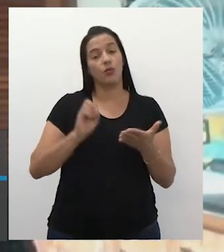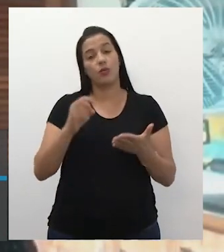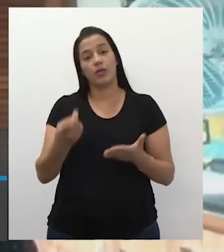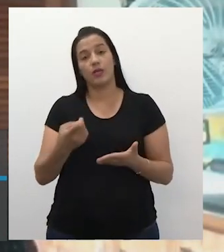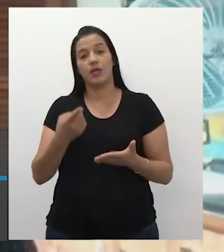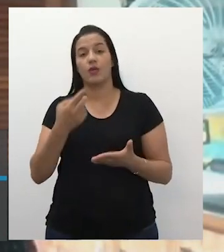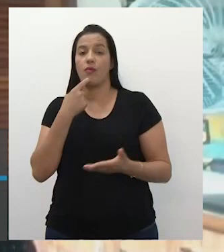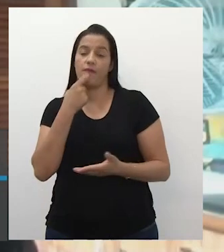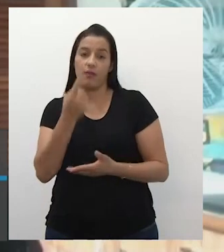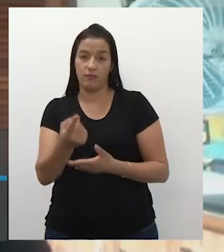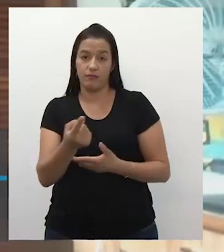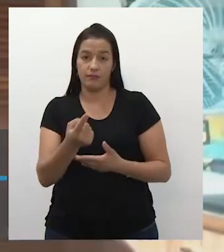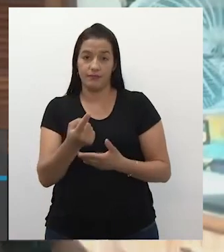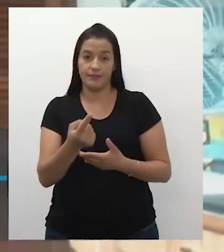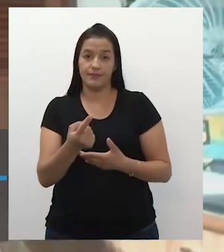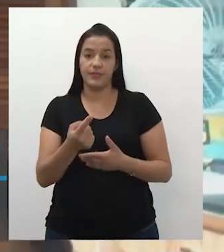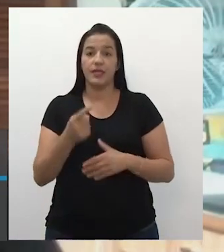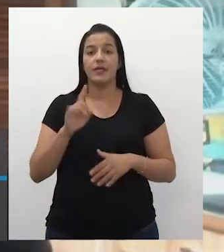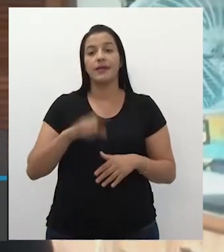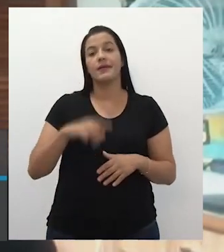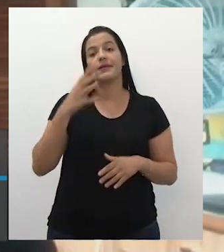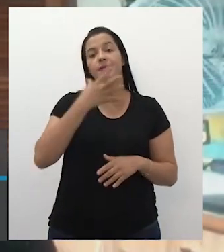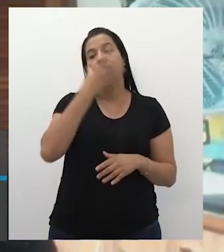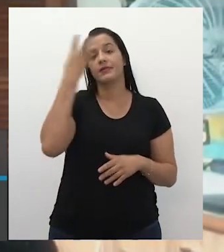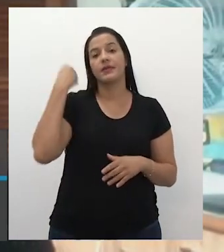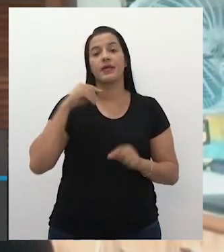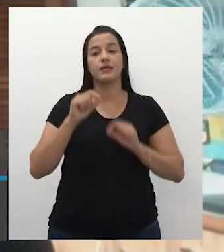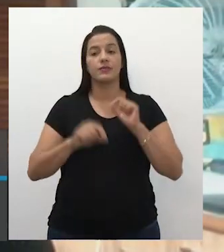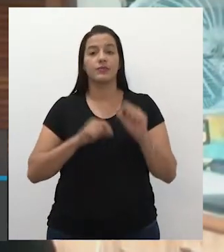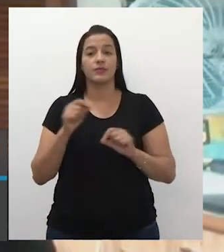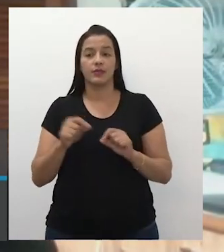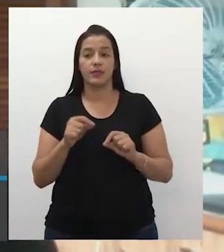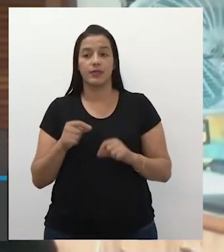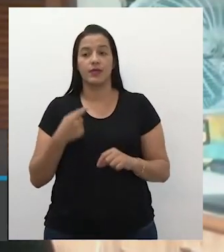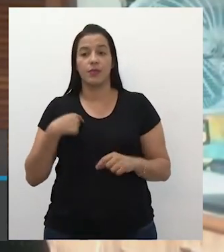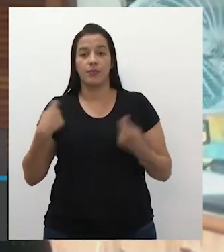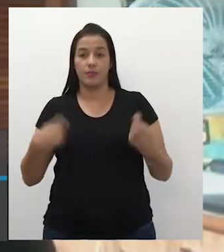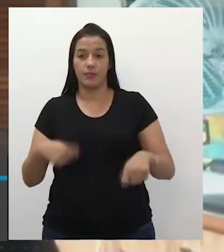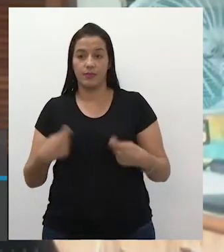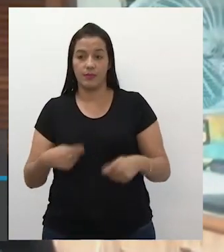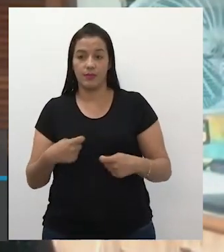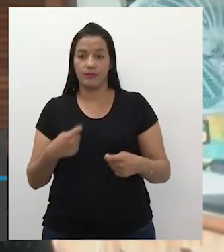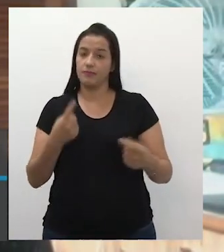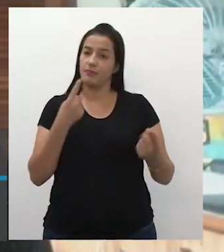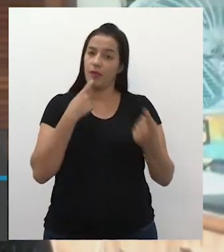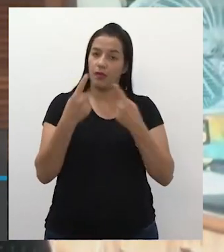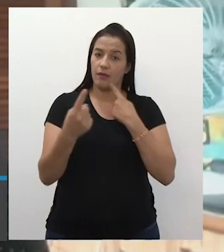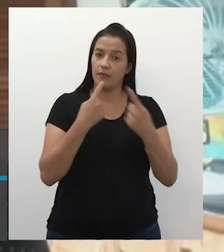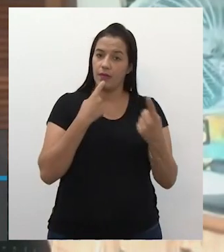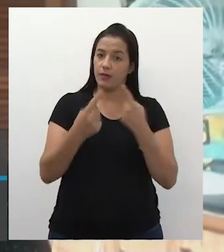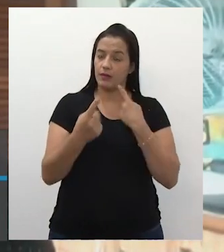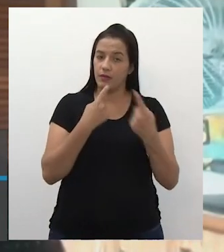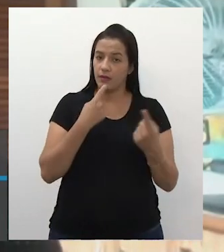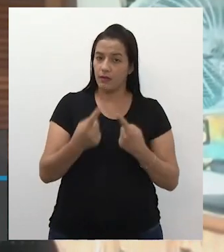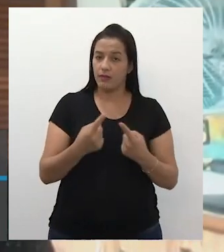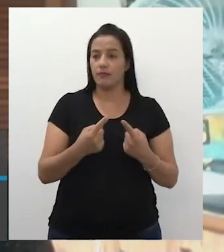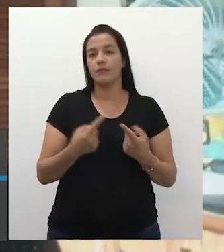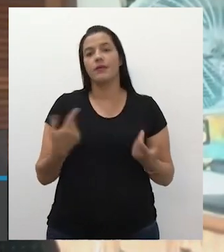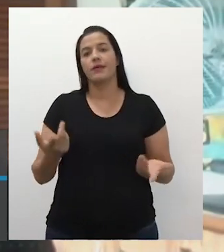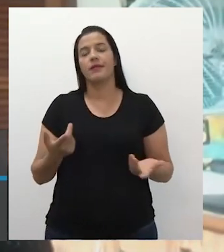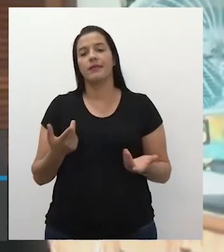às vezes esquece a ordem lógica das coisas, que eu primeiro preciso ter uma oralidade